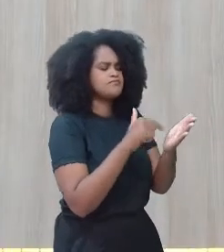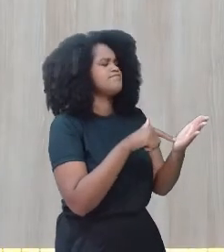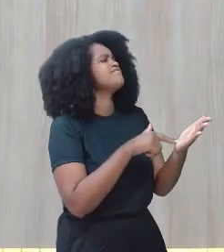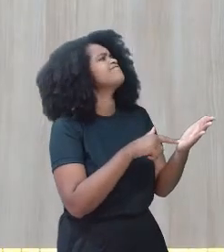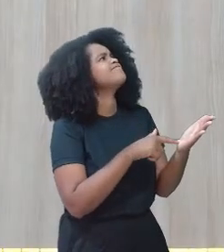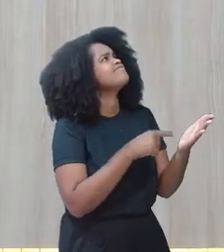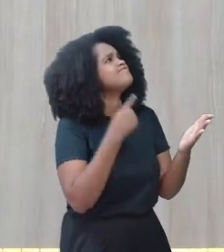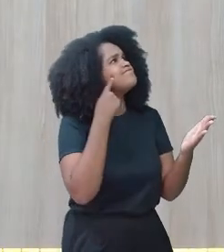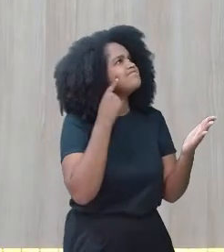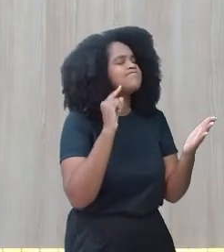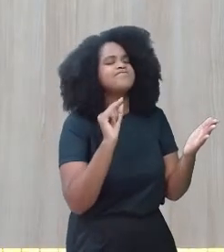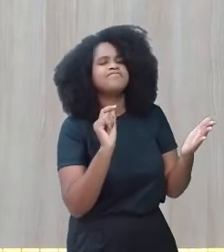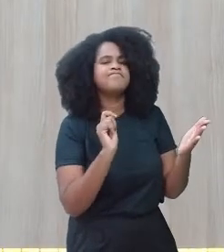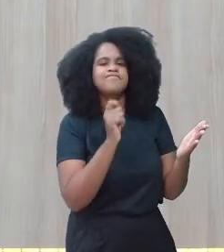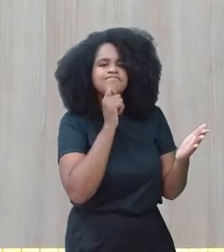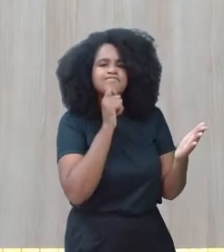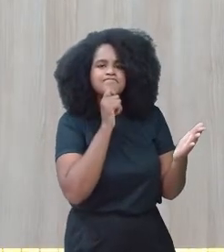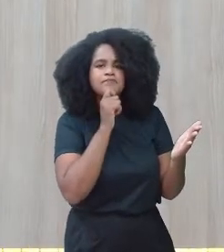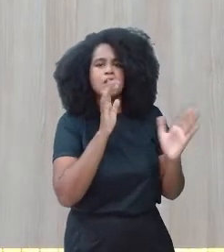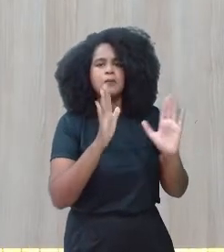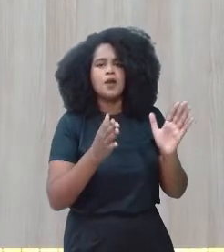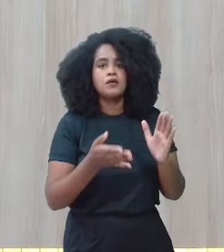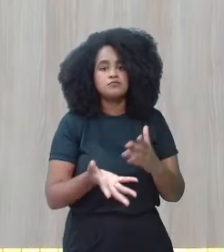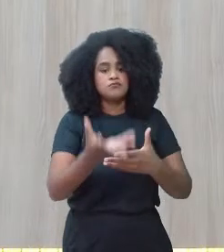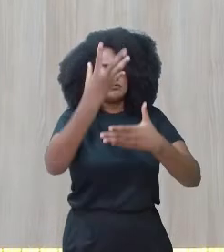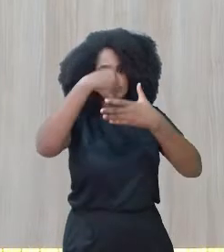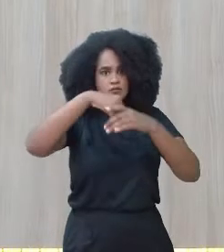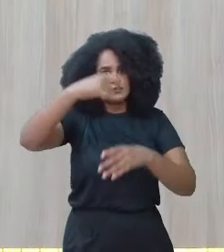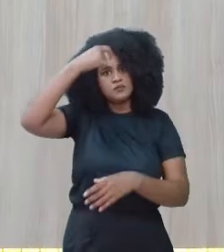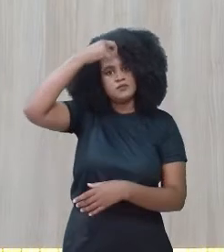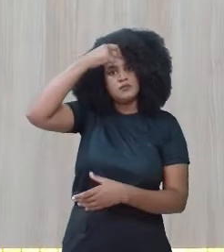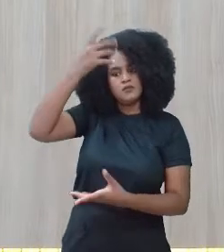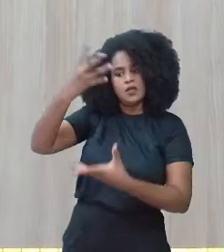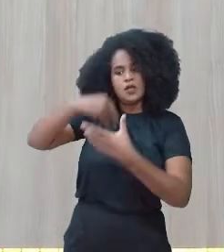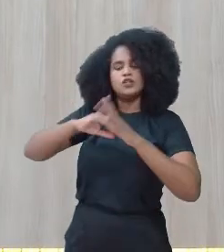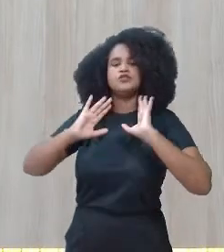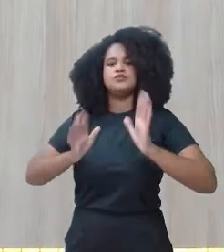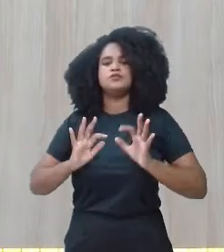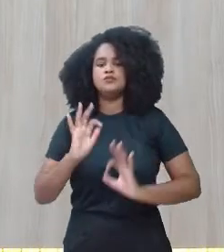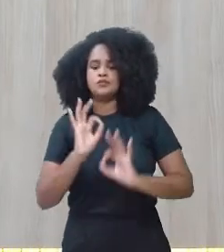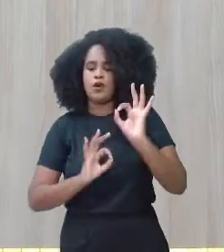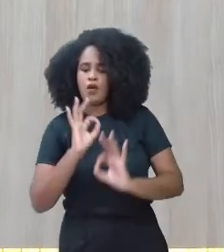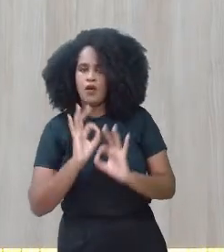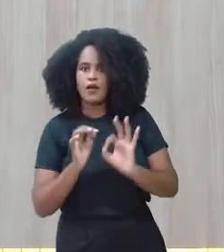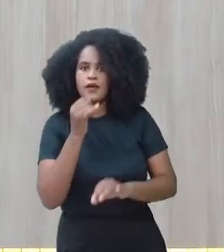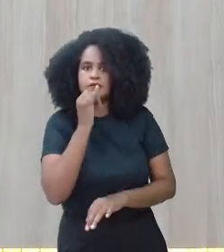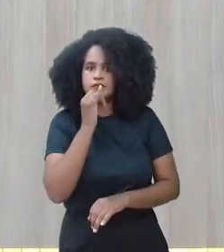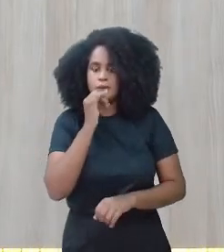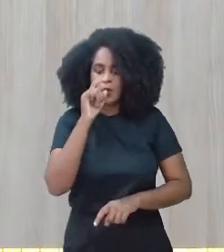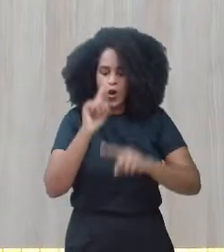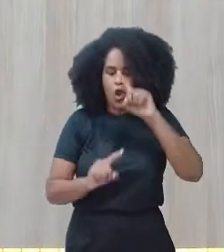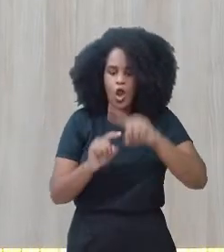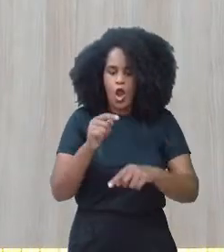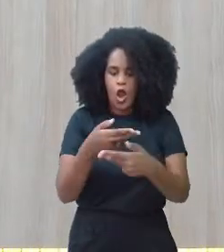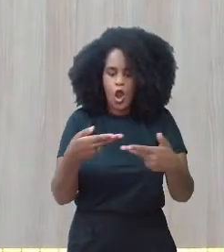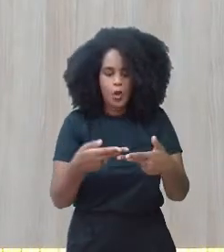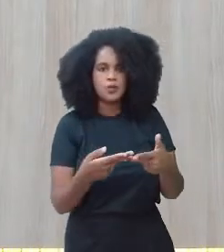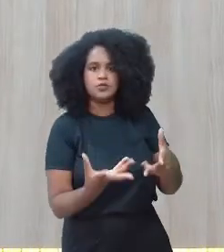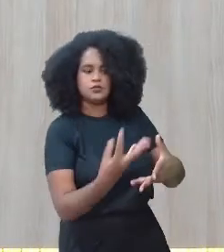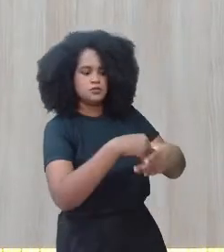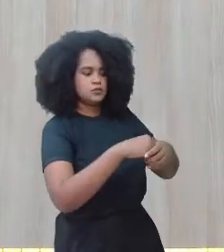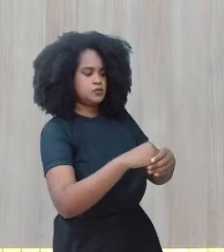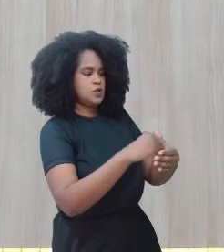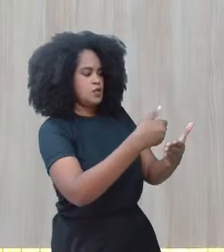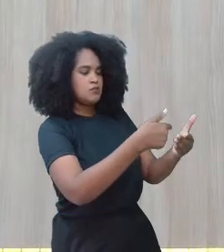nossa cabeça ela já fez mais ou menos uma organização ali de onde vai ficar cada objeto que eu estou pensando em desenhar para tudo caber naquele